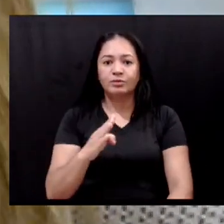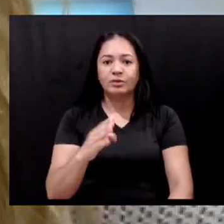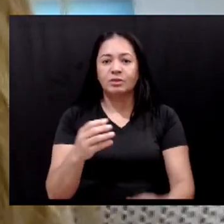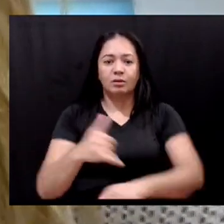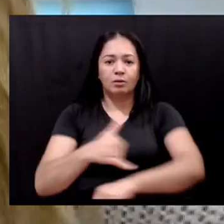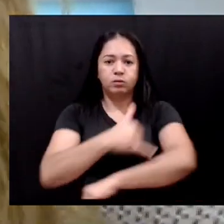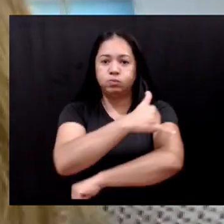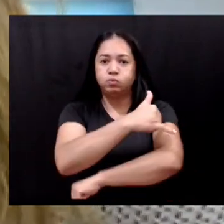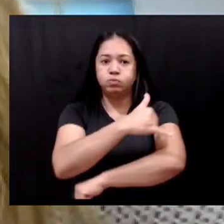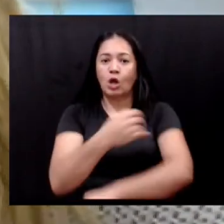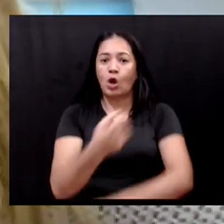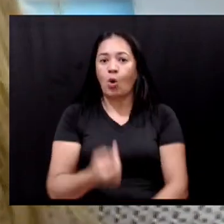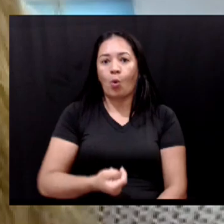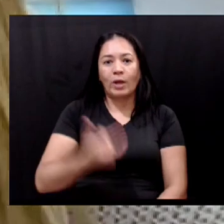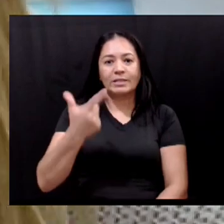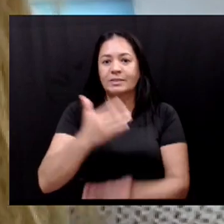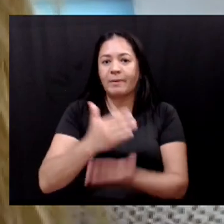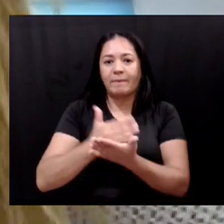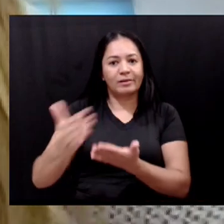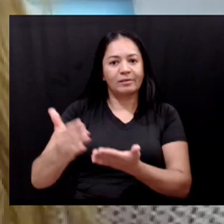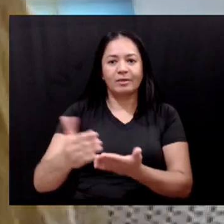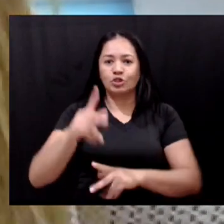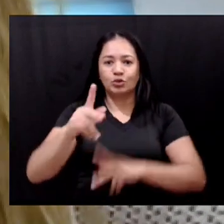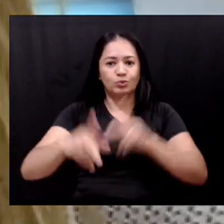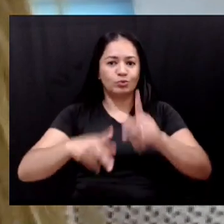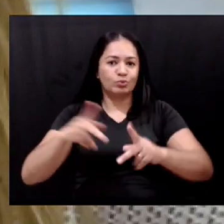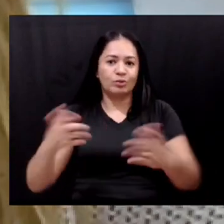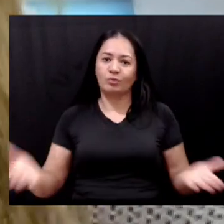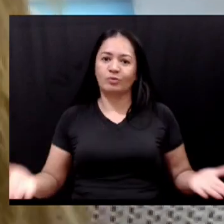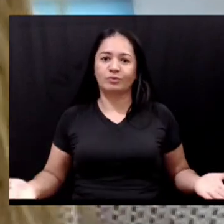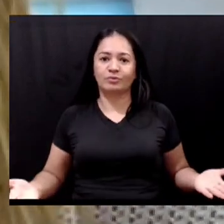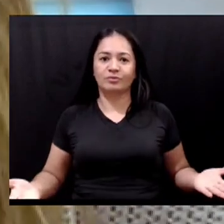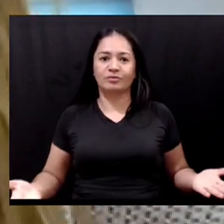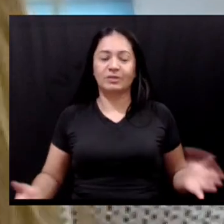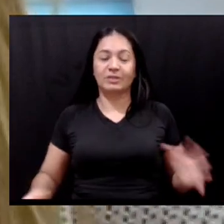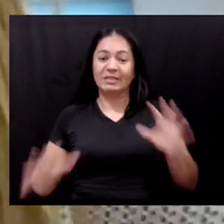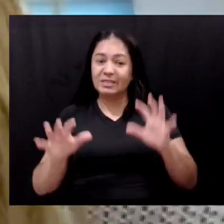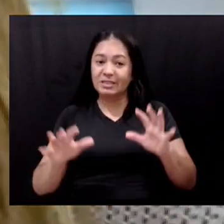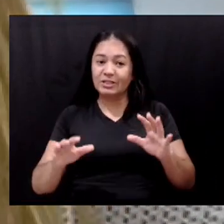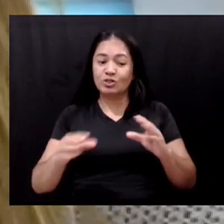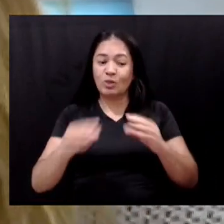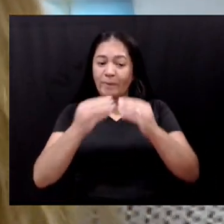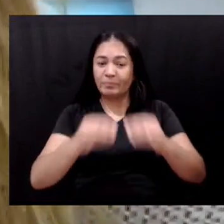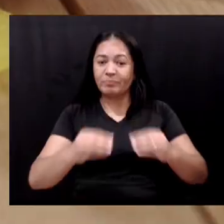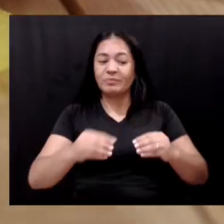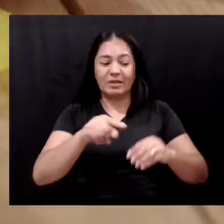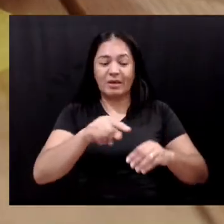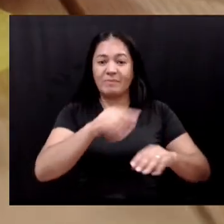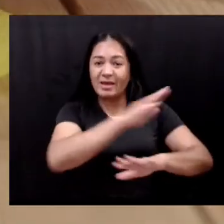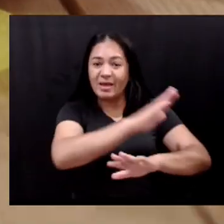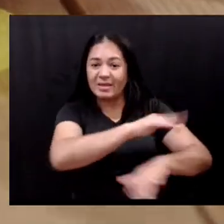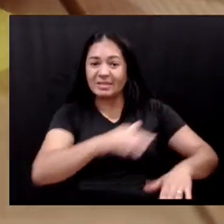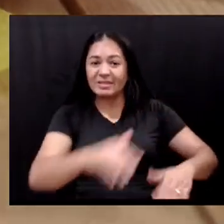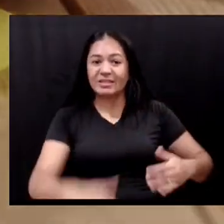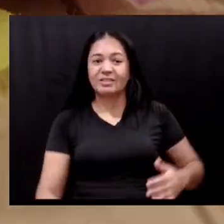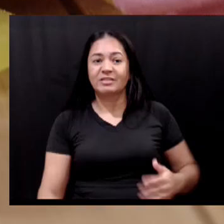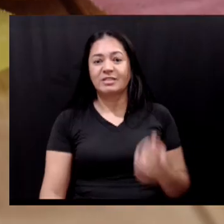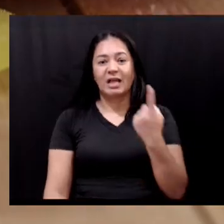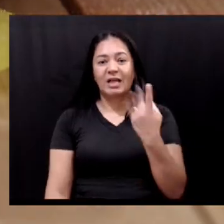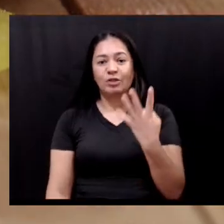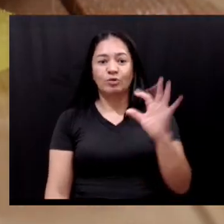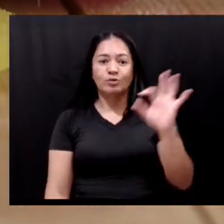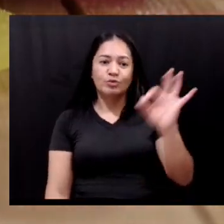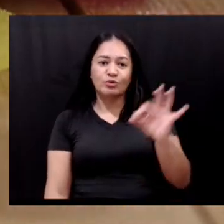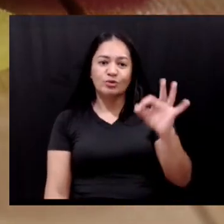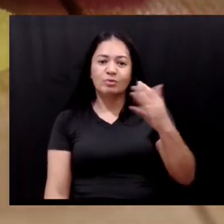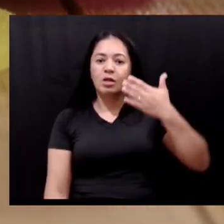da população. E isso atinge as crianças, né, 10%, 14% com sobrepeso e